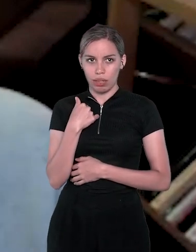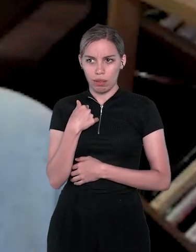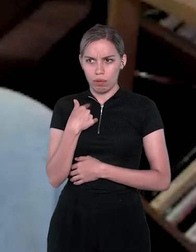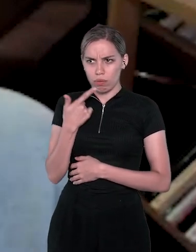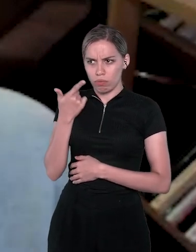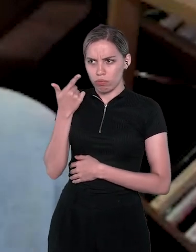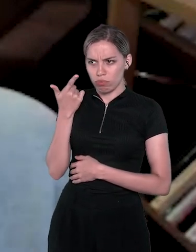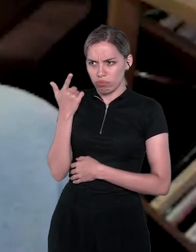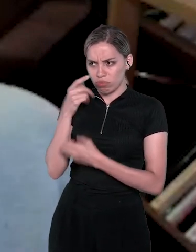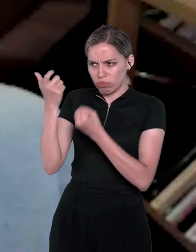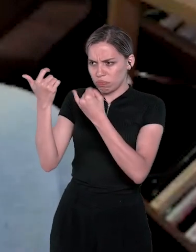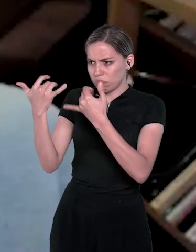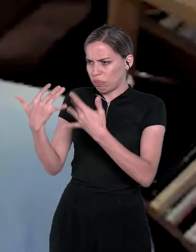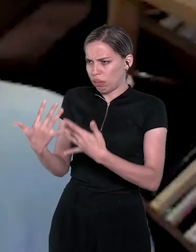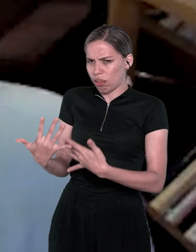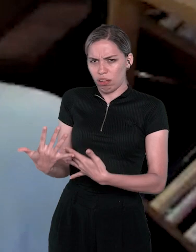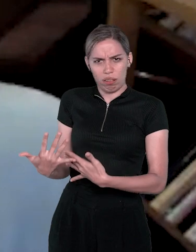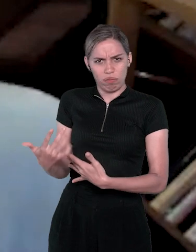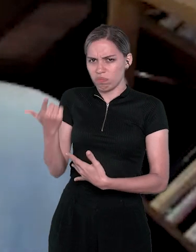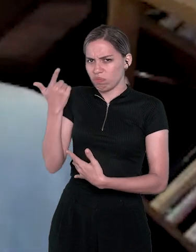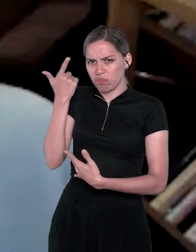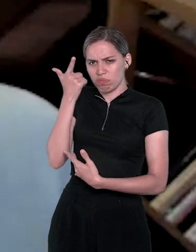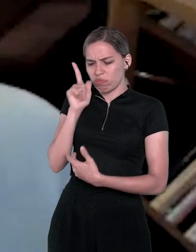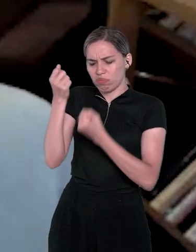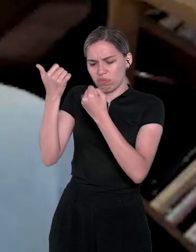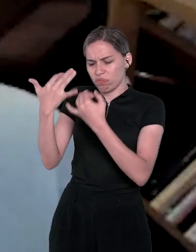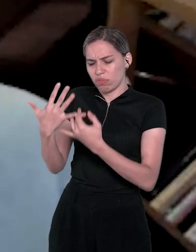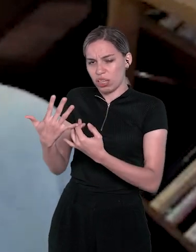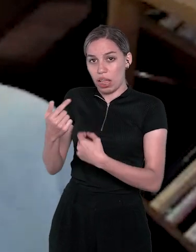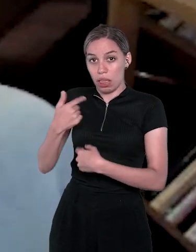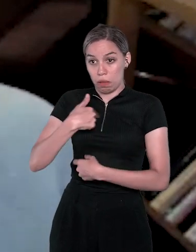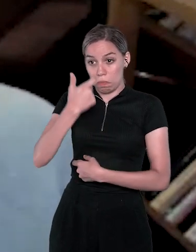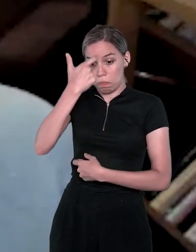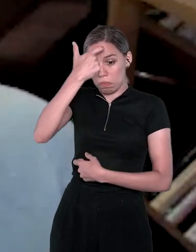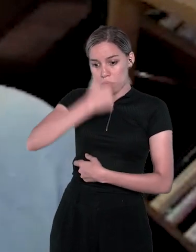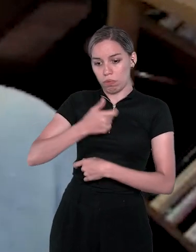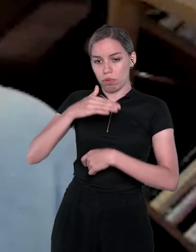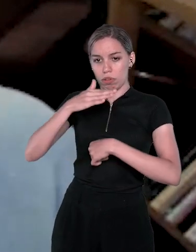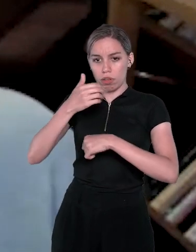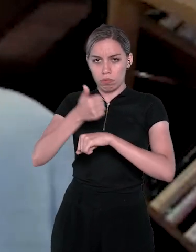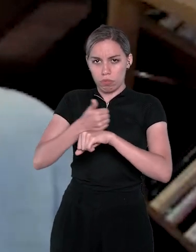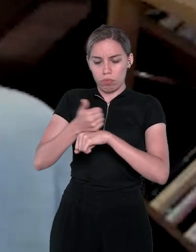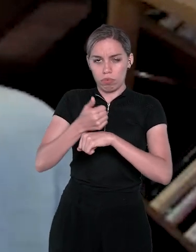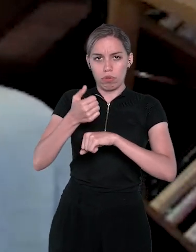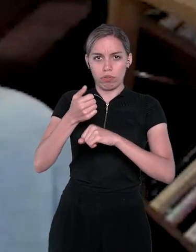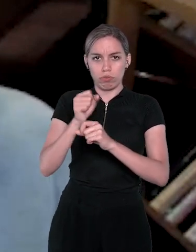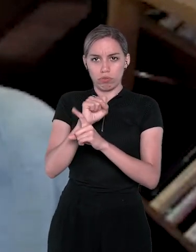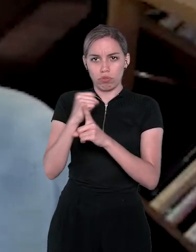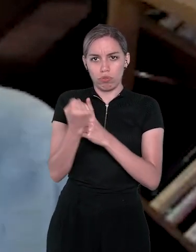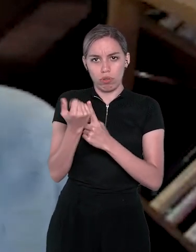mais explicar, eu não conseguia mais explicar como sociólogo. Era uma questão para